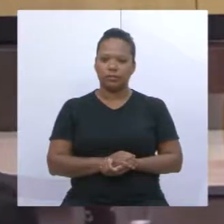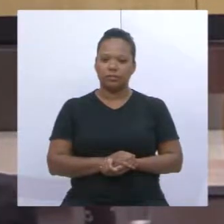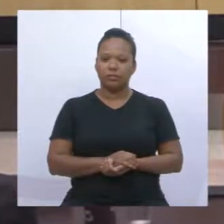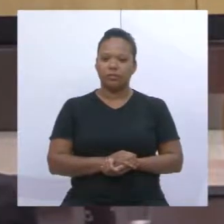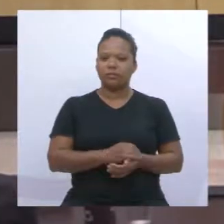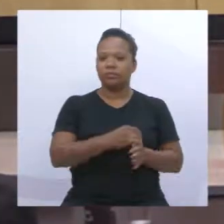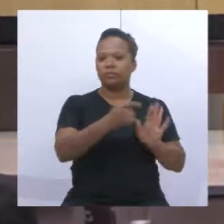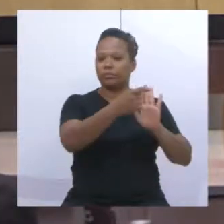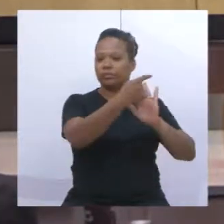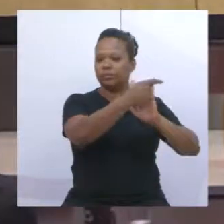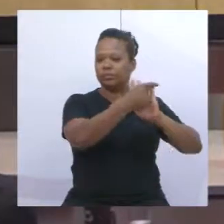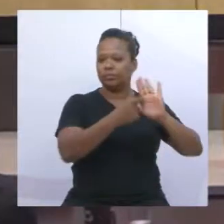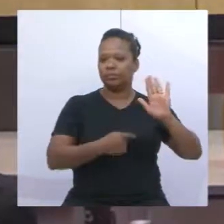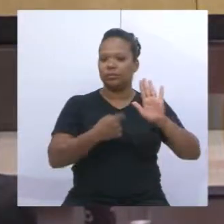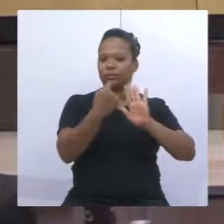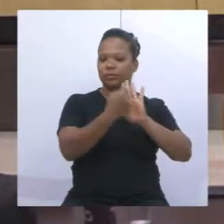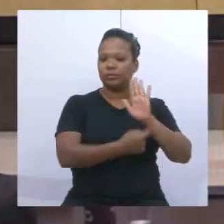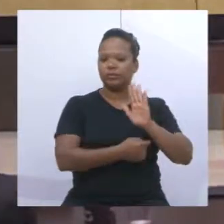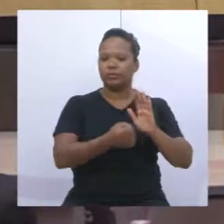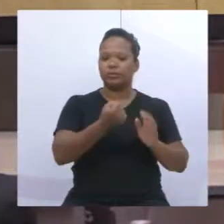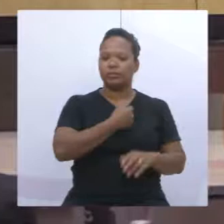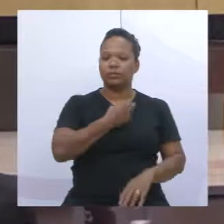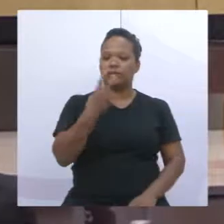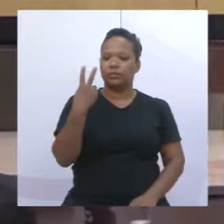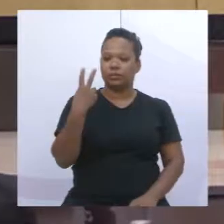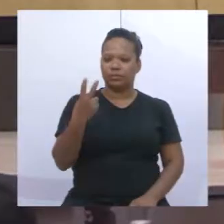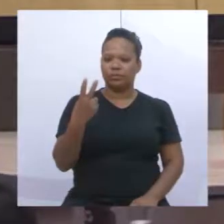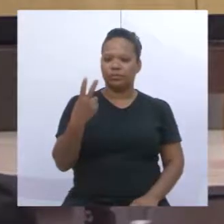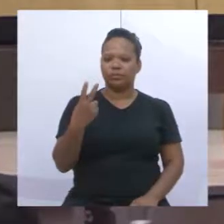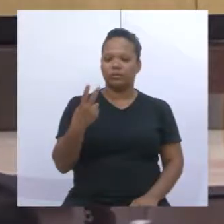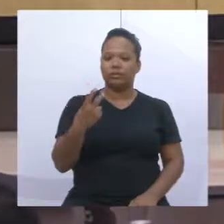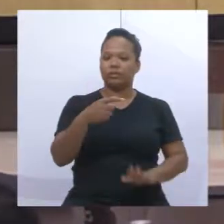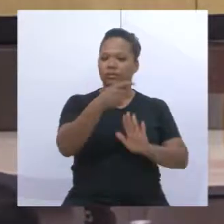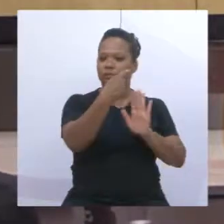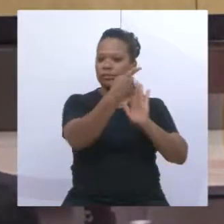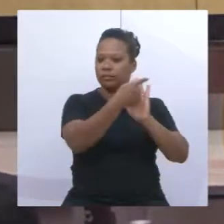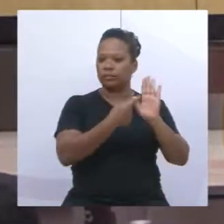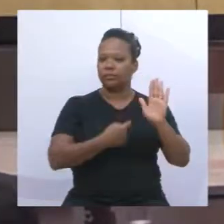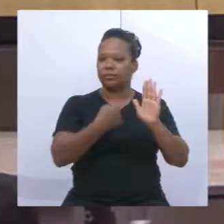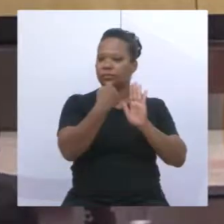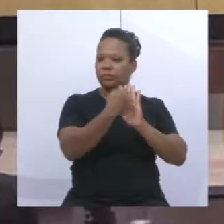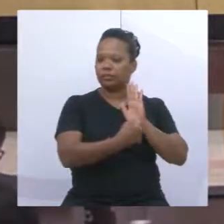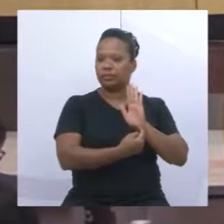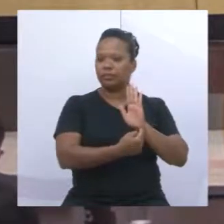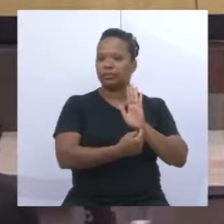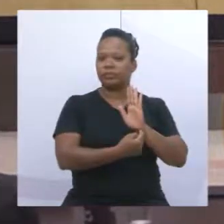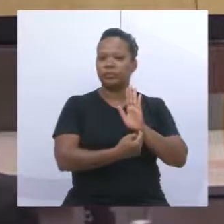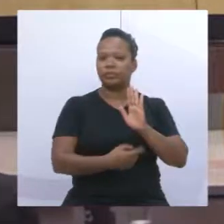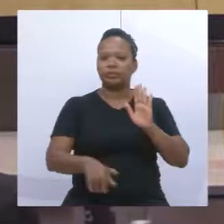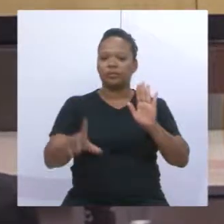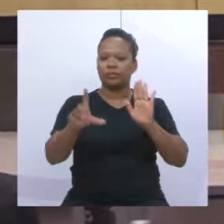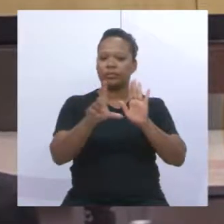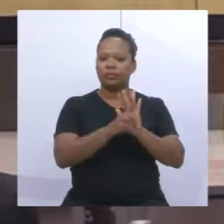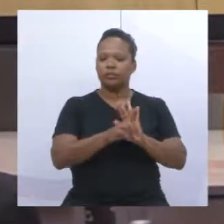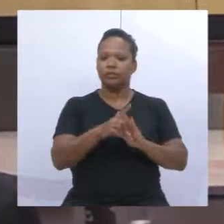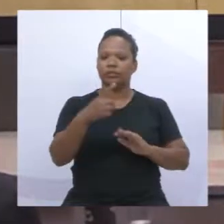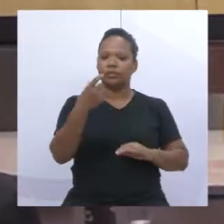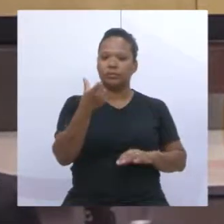Veto total número 2. Veto total aos autógrafos da Lei número